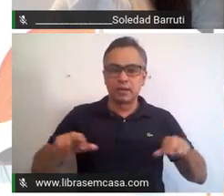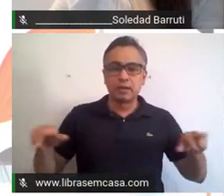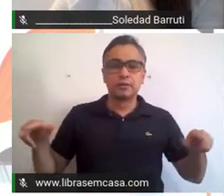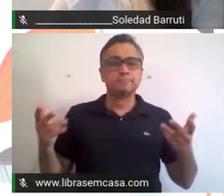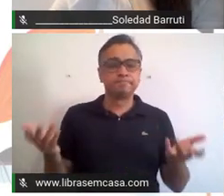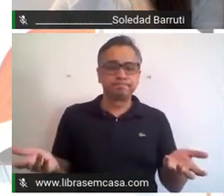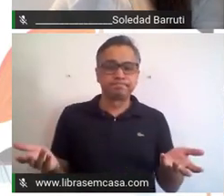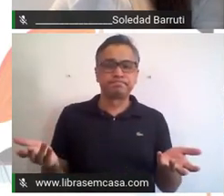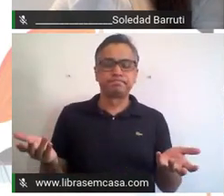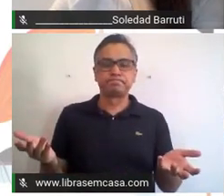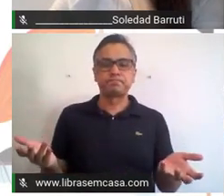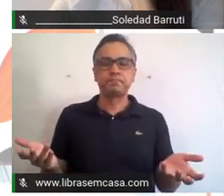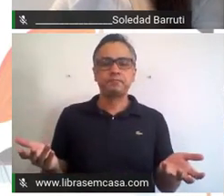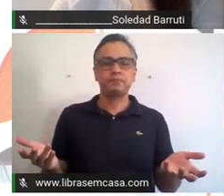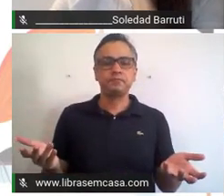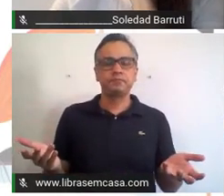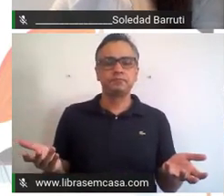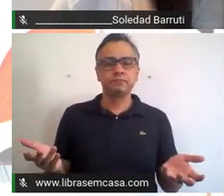uma